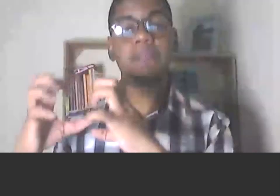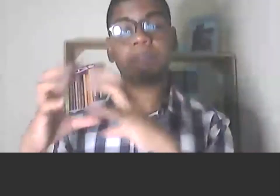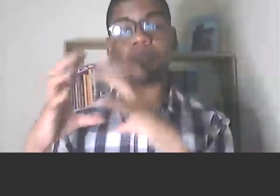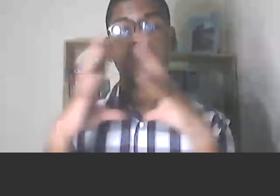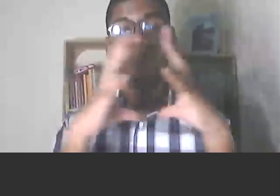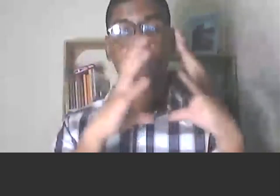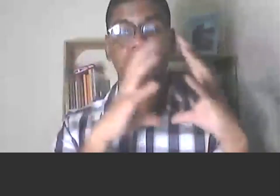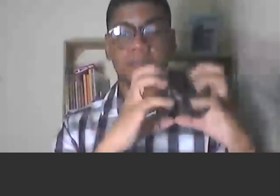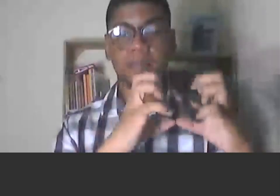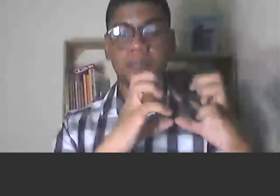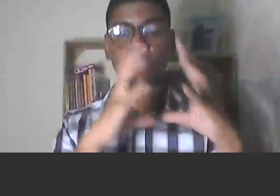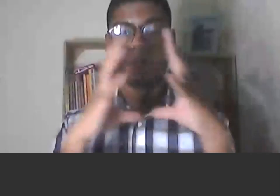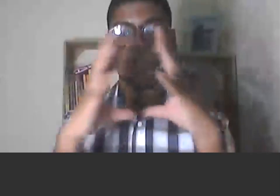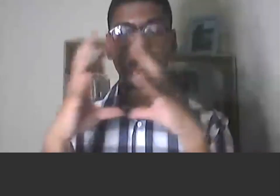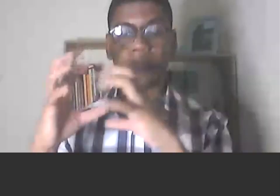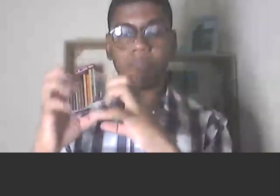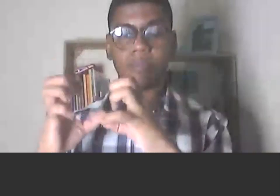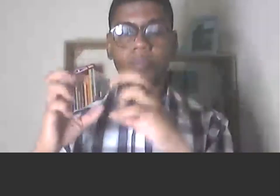Brigar.